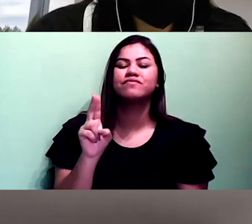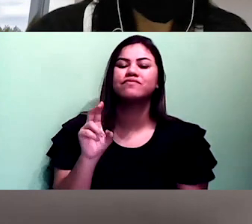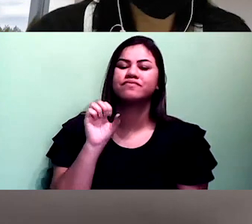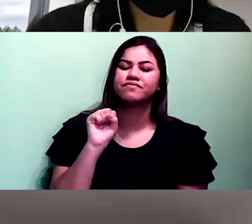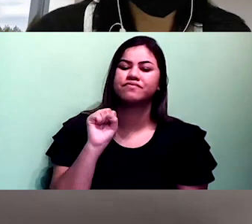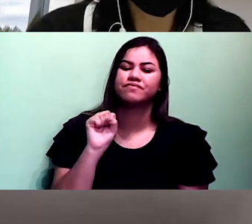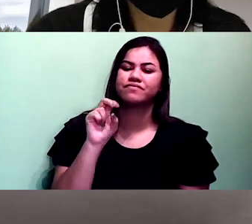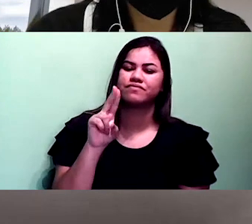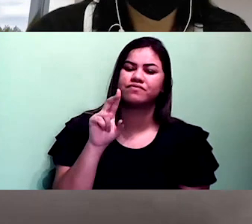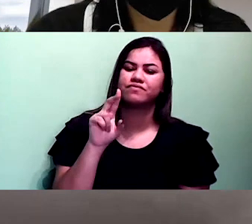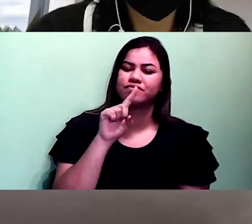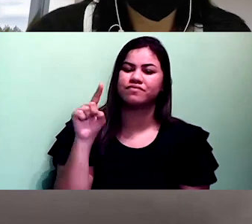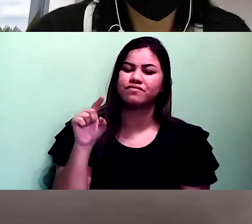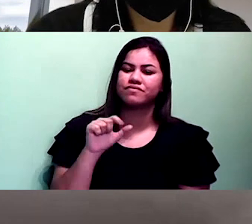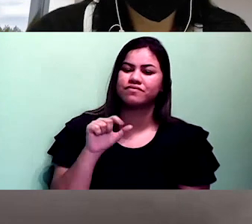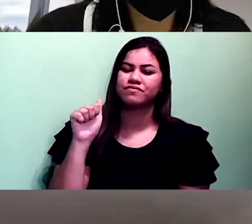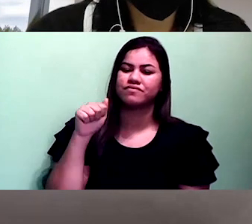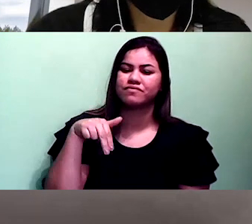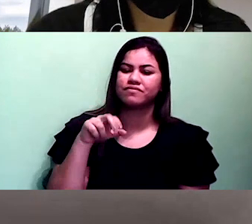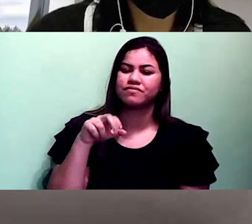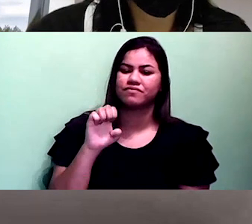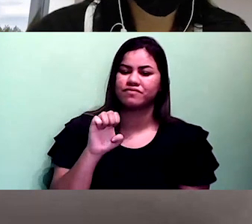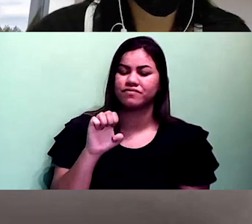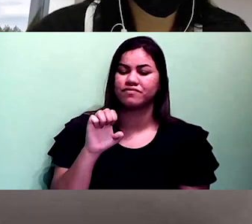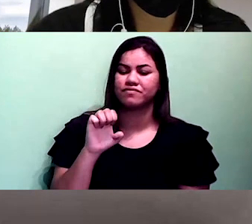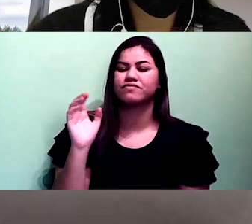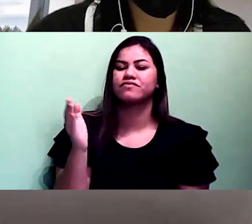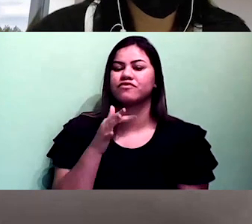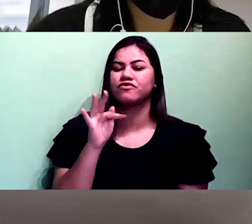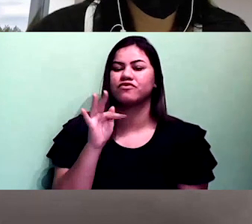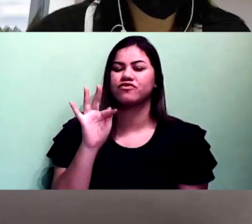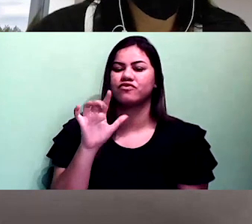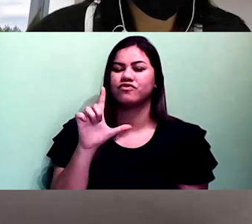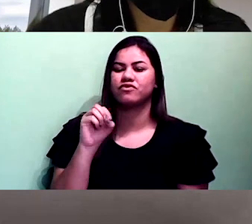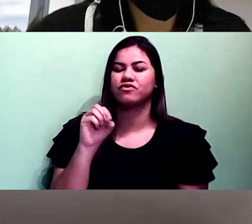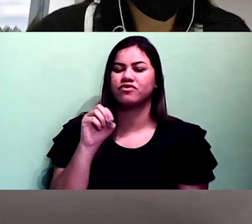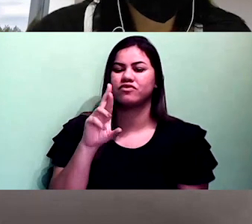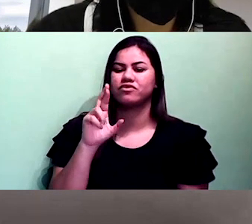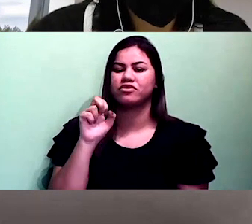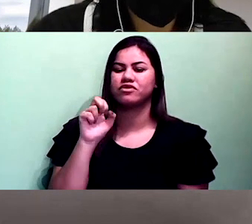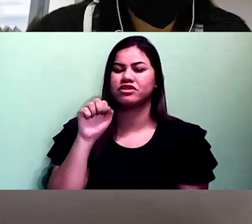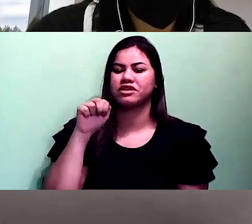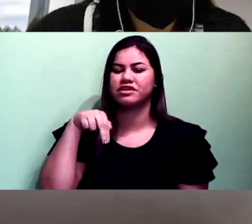Suzane Florencio Melo.